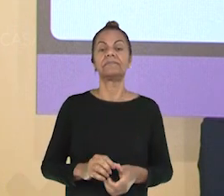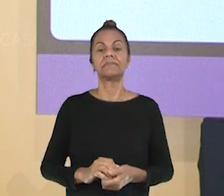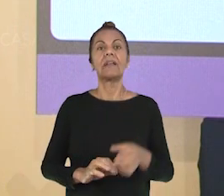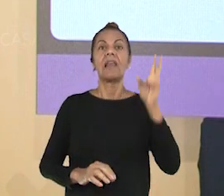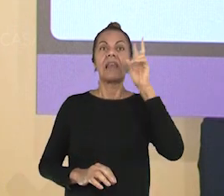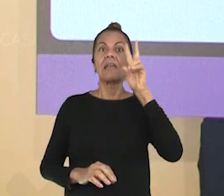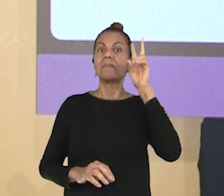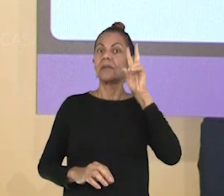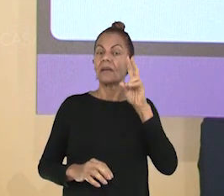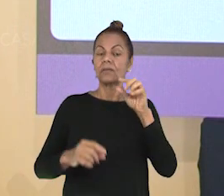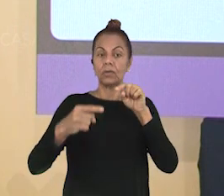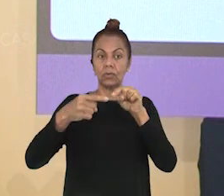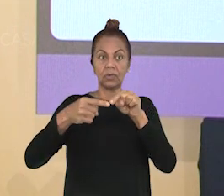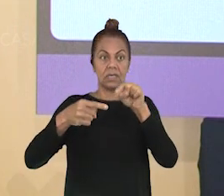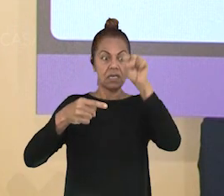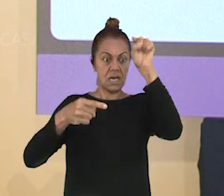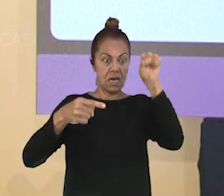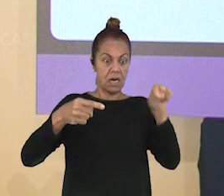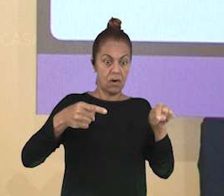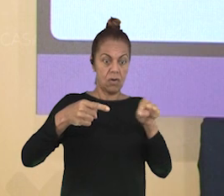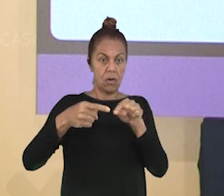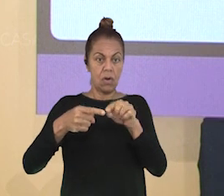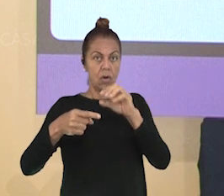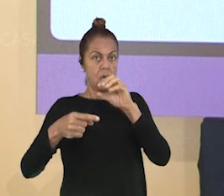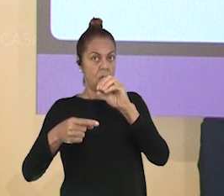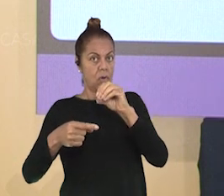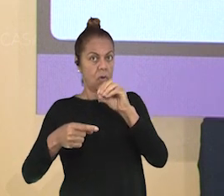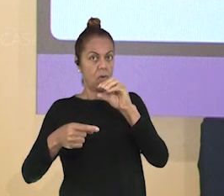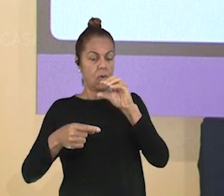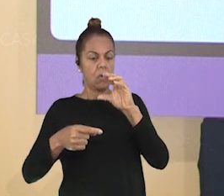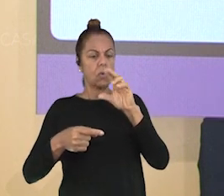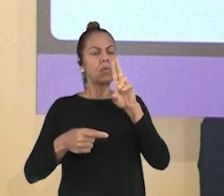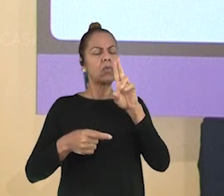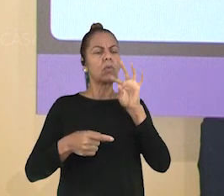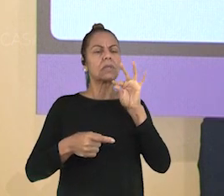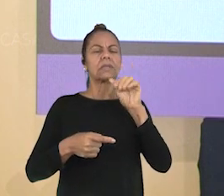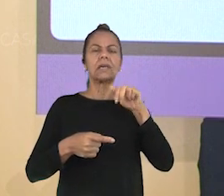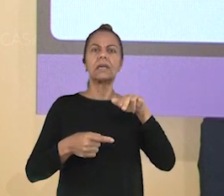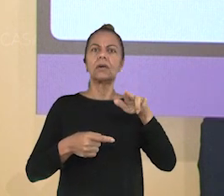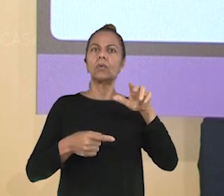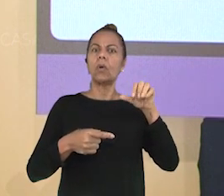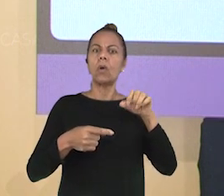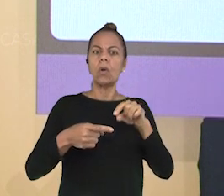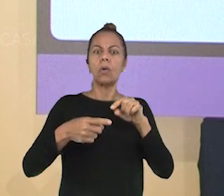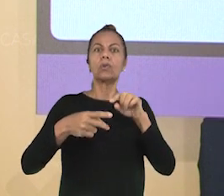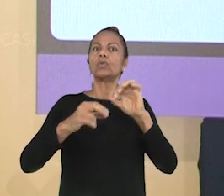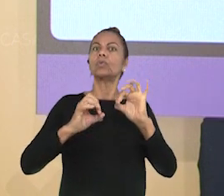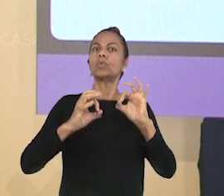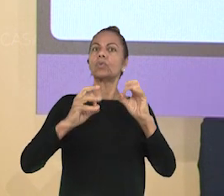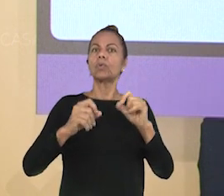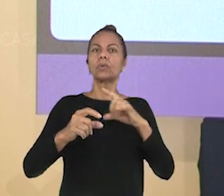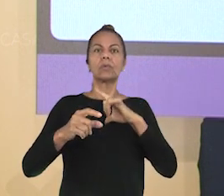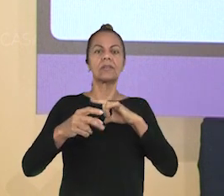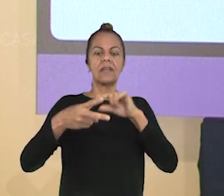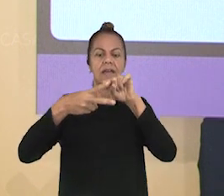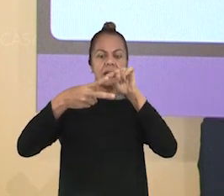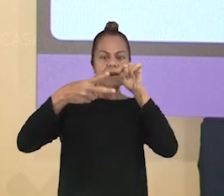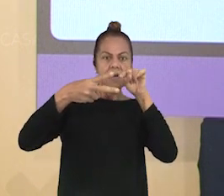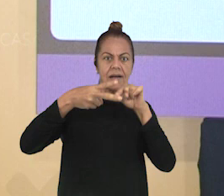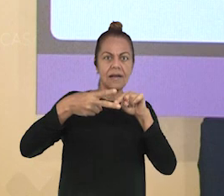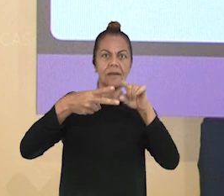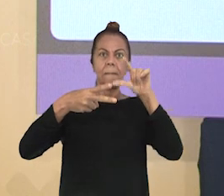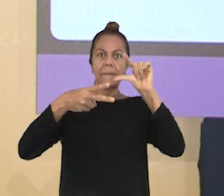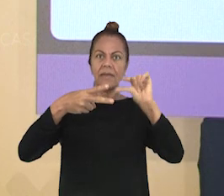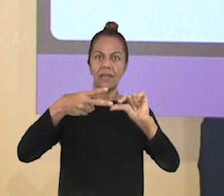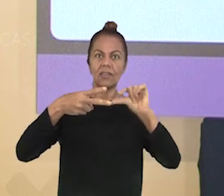é o triângulo branco. Lembrando que o triângulo acutângulo é aquele que tem todos os ângulos menores que 90 graus.